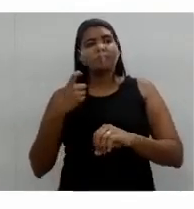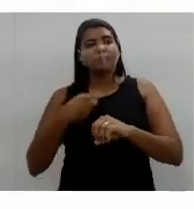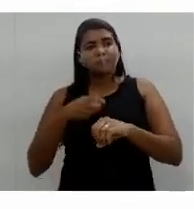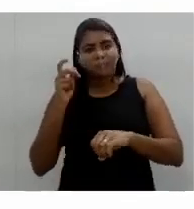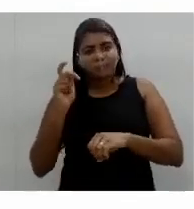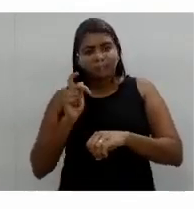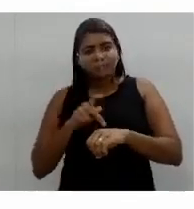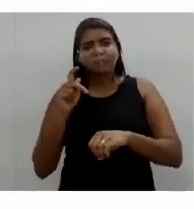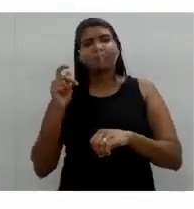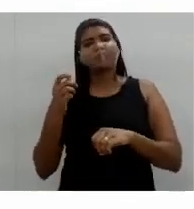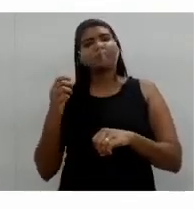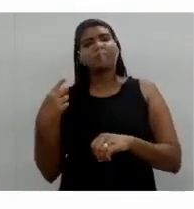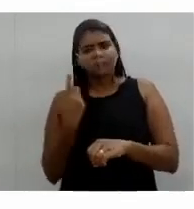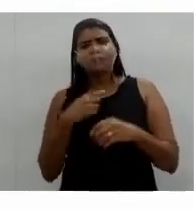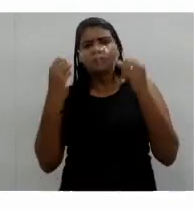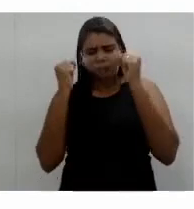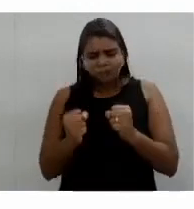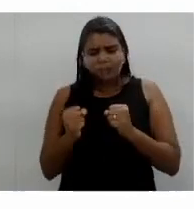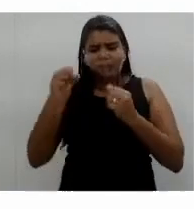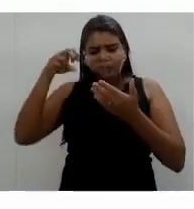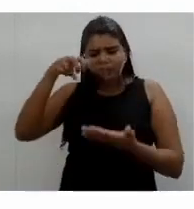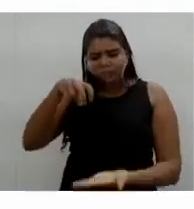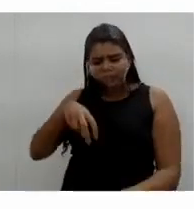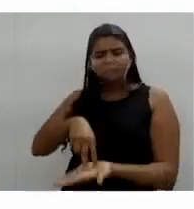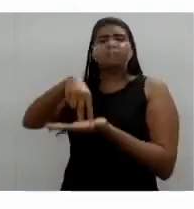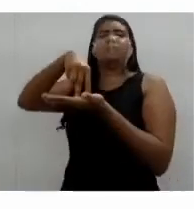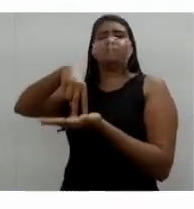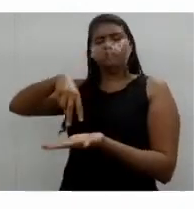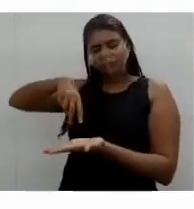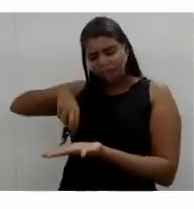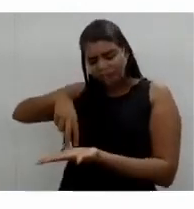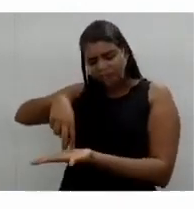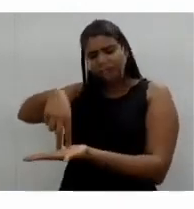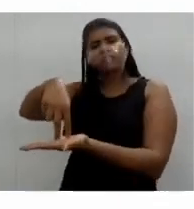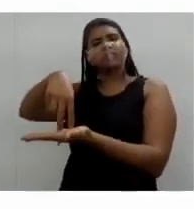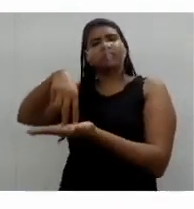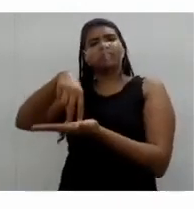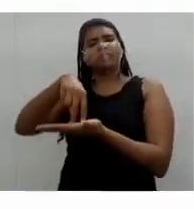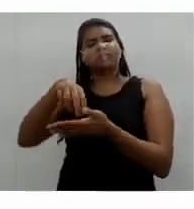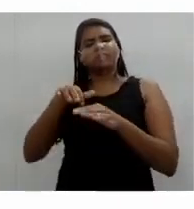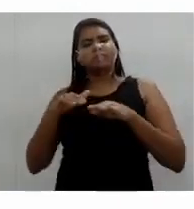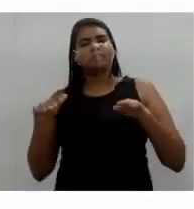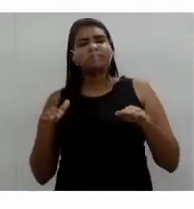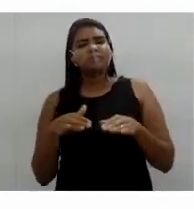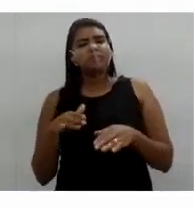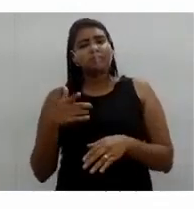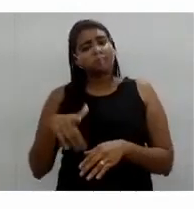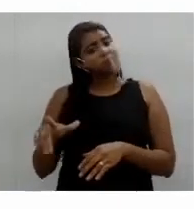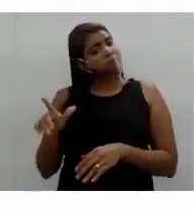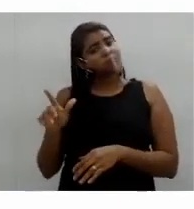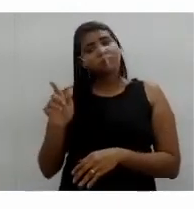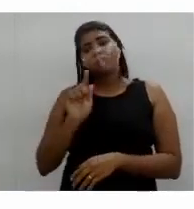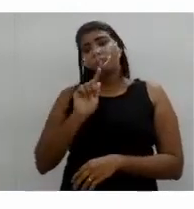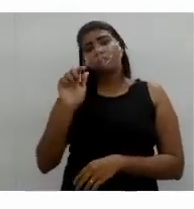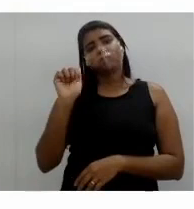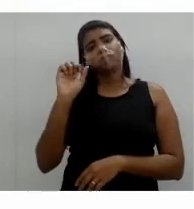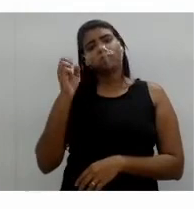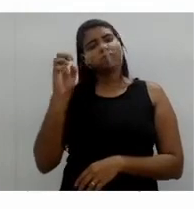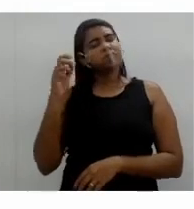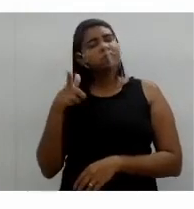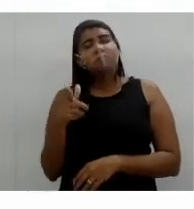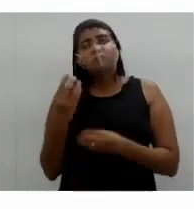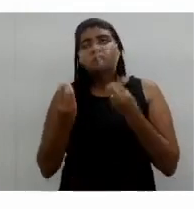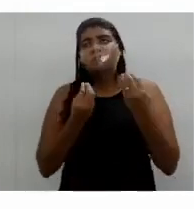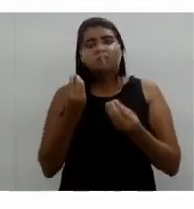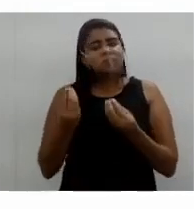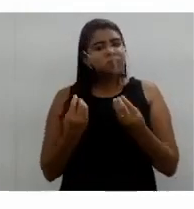pode pisar nessa superfície, onde a gente pode andar nessa superfície. Nos planetas gasosos não teria essa